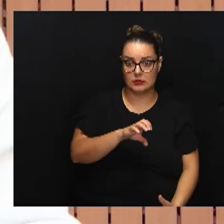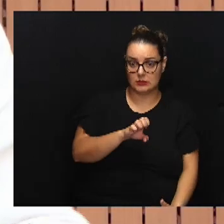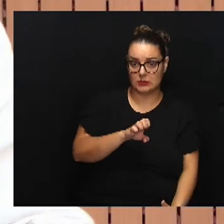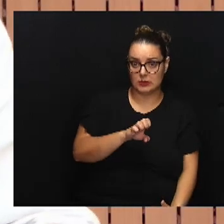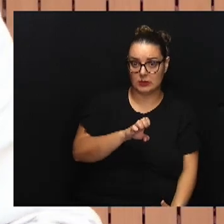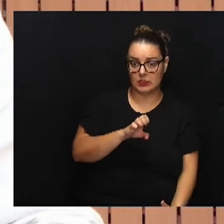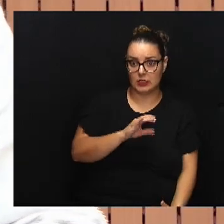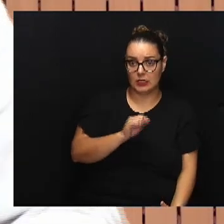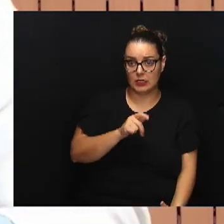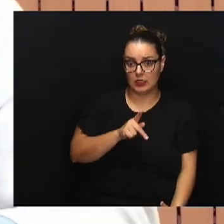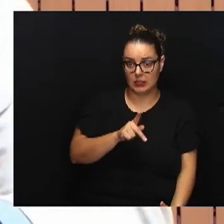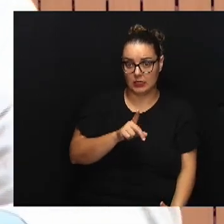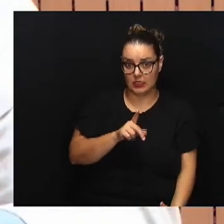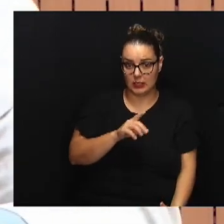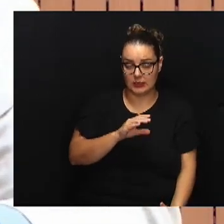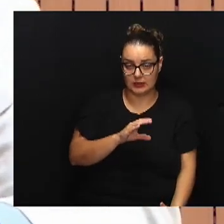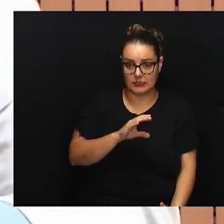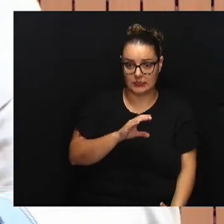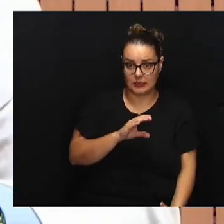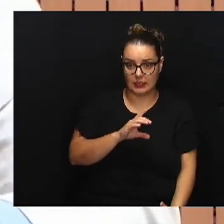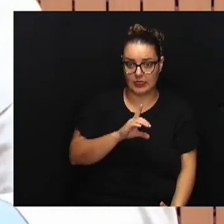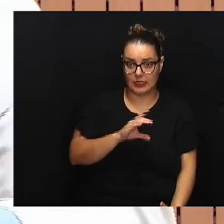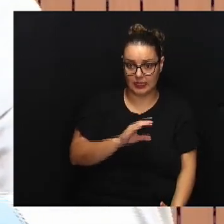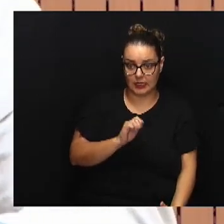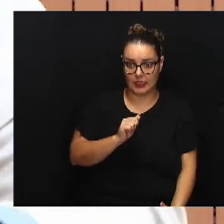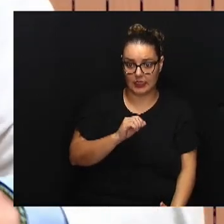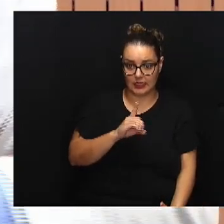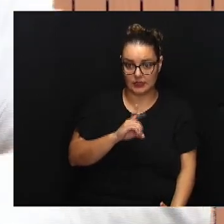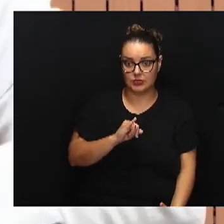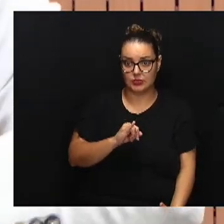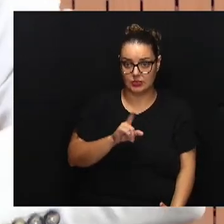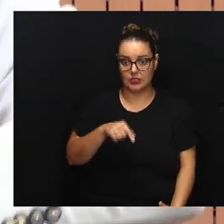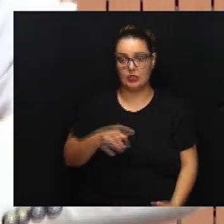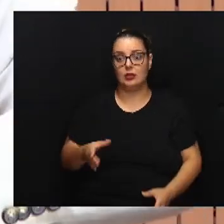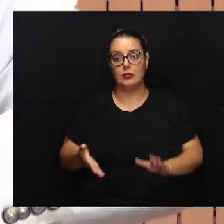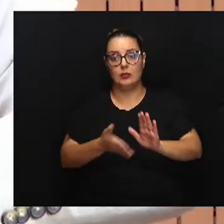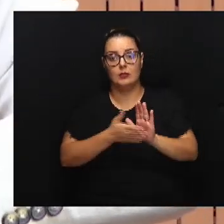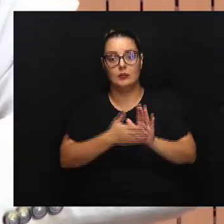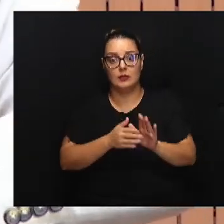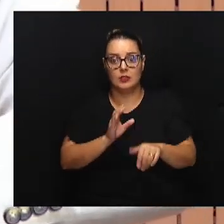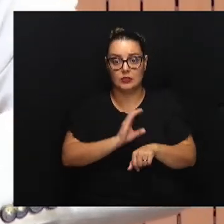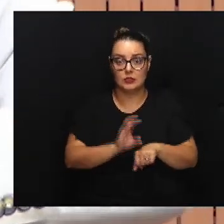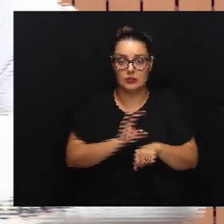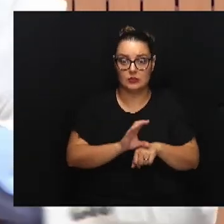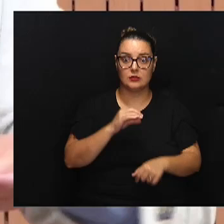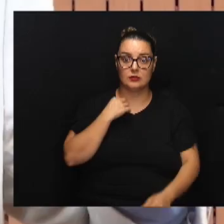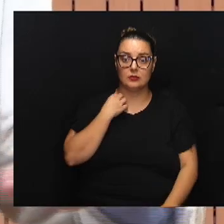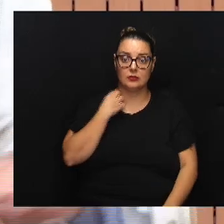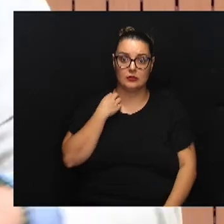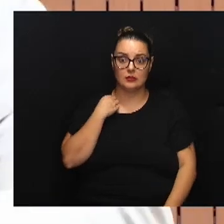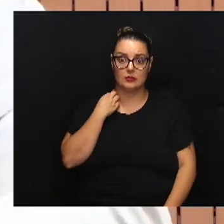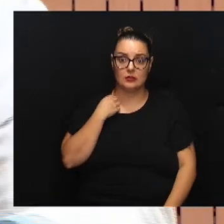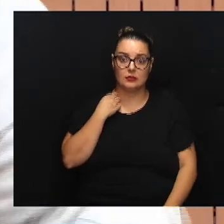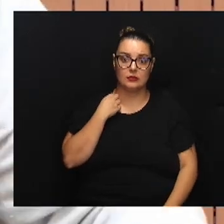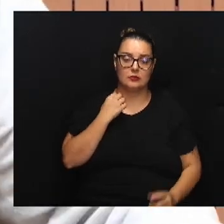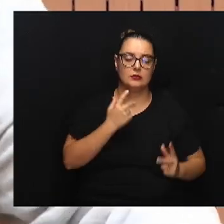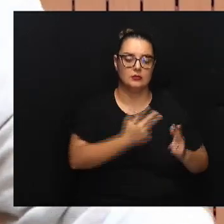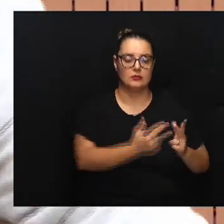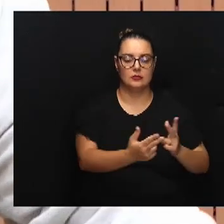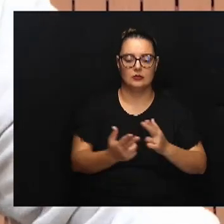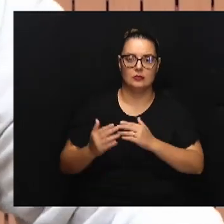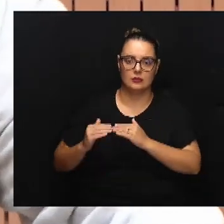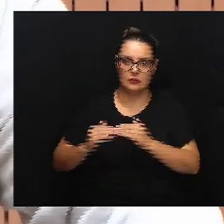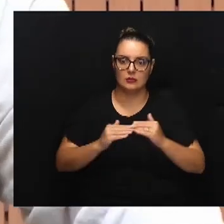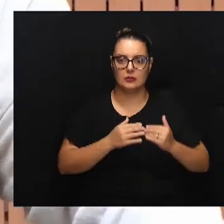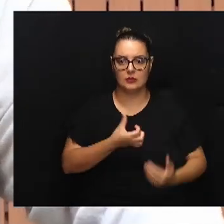programa voltado para o 9º ano, mas desenhado. É uma proposta de cursinho, digamos, uniforme, em